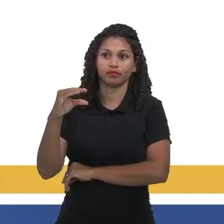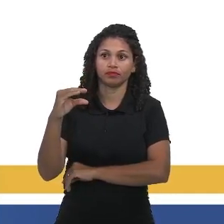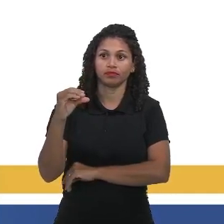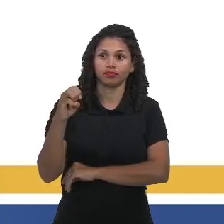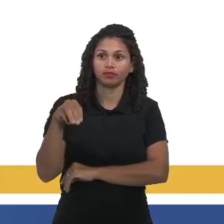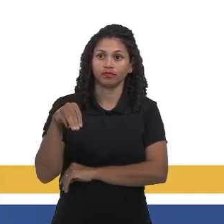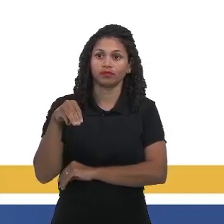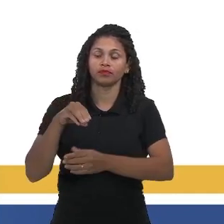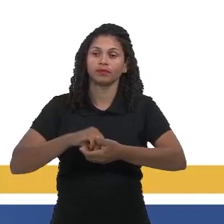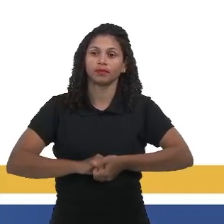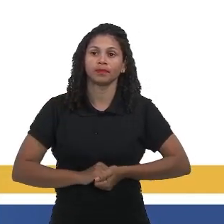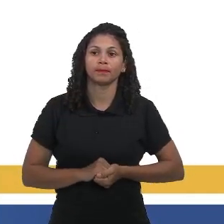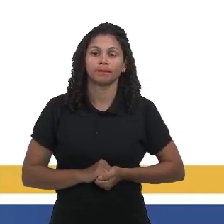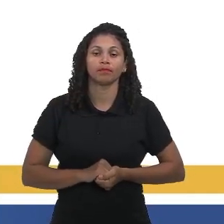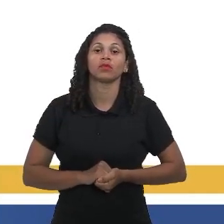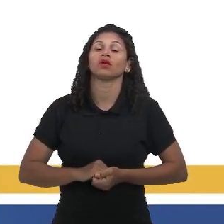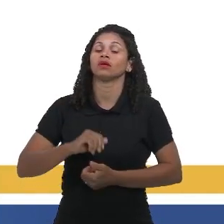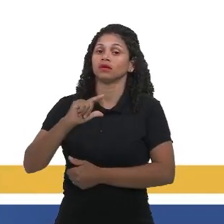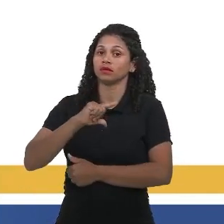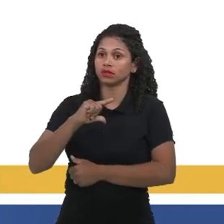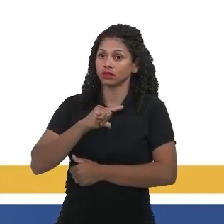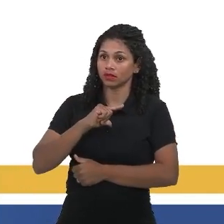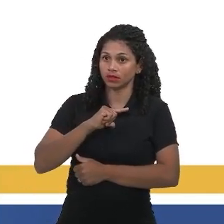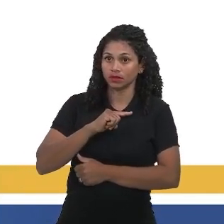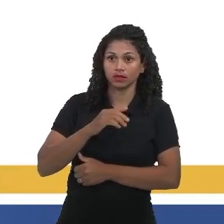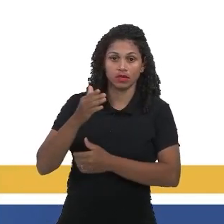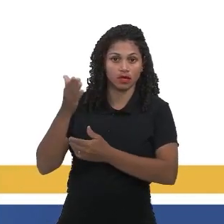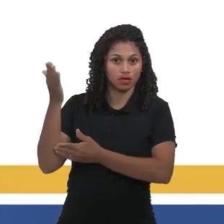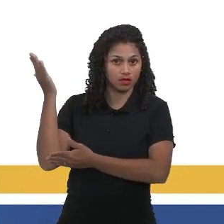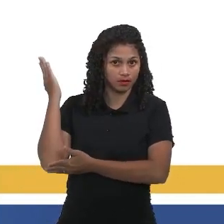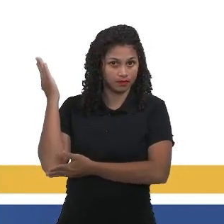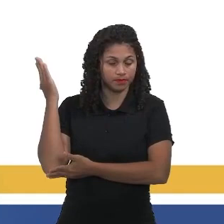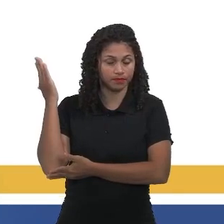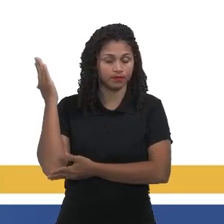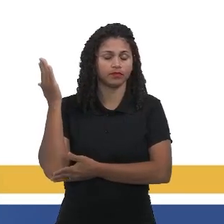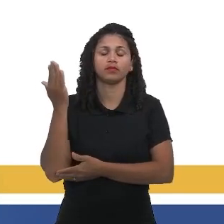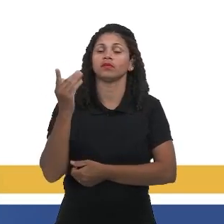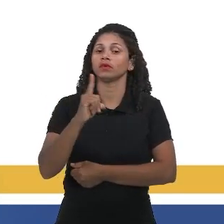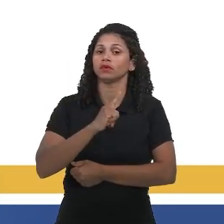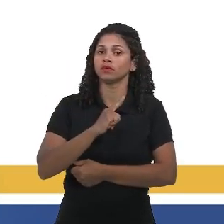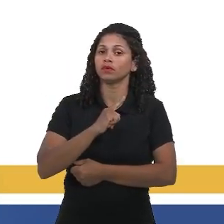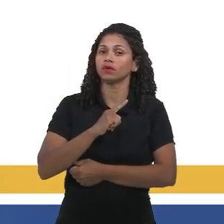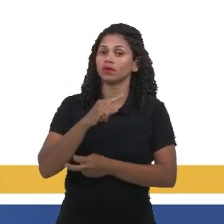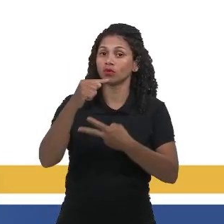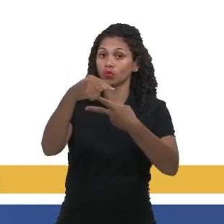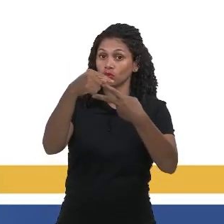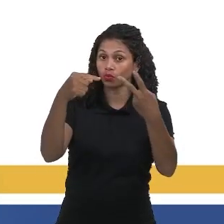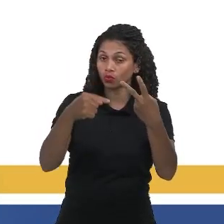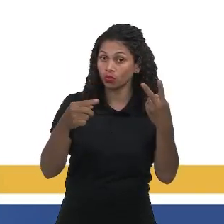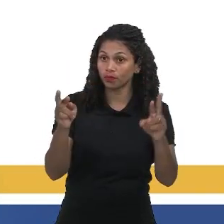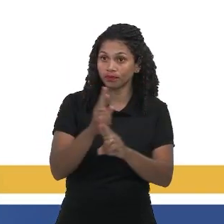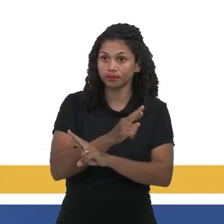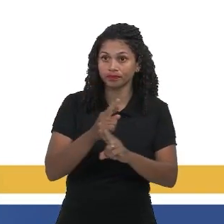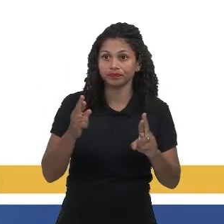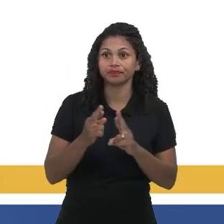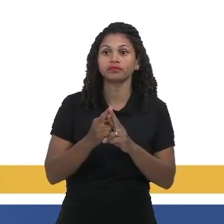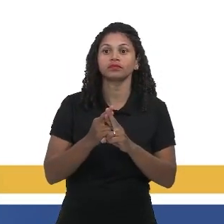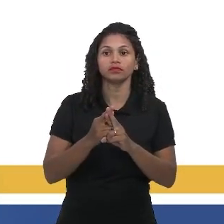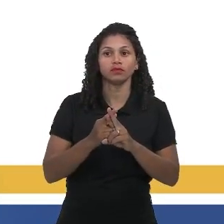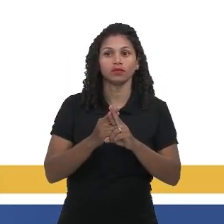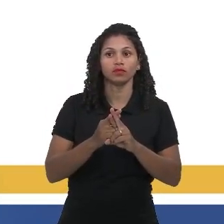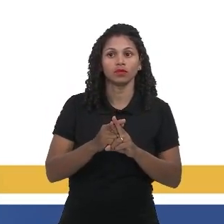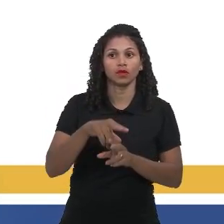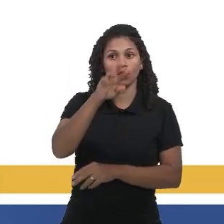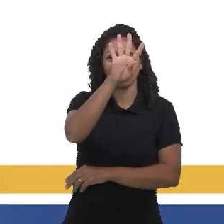nós temos aqui ó um desenho de uma imagem e a gente vai perceber duas relações aqui a gente tem uma ideia de uma escala né